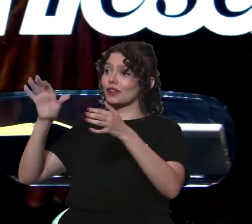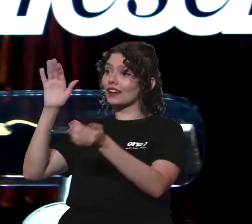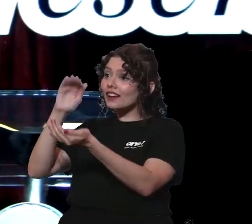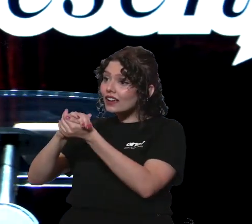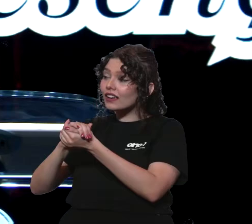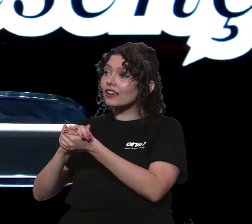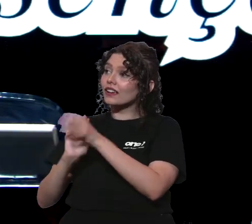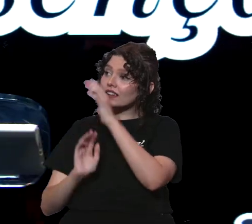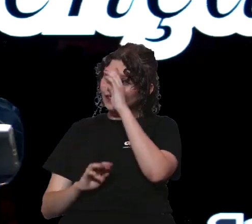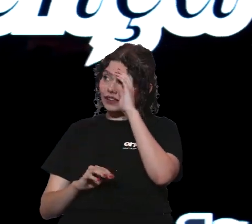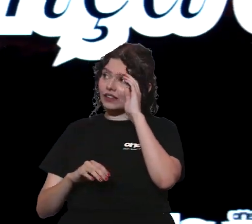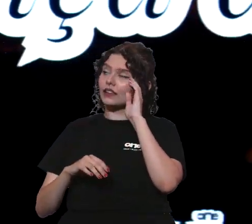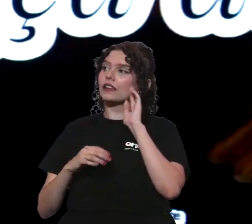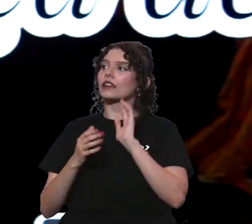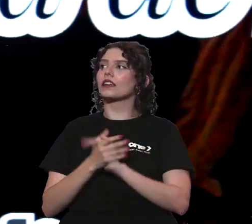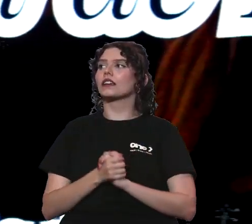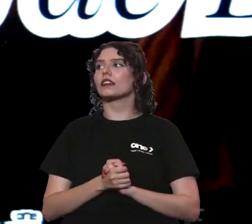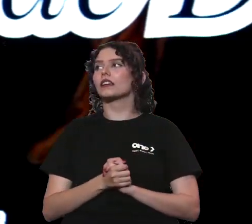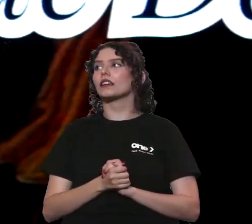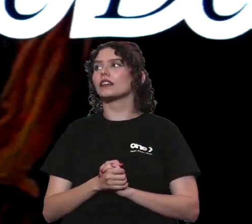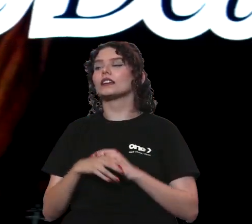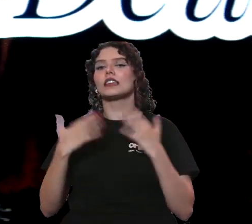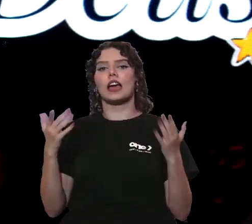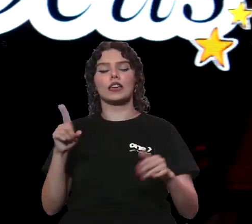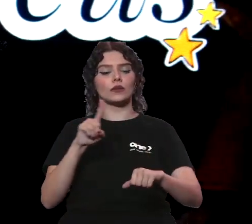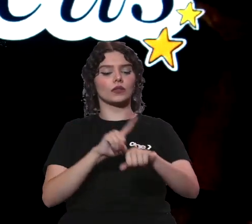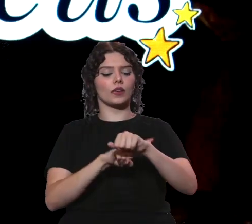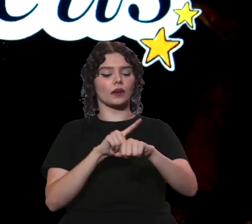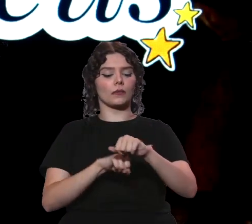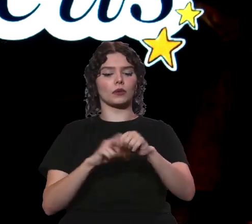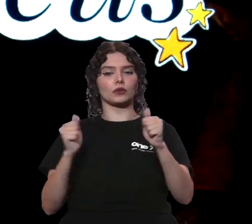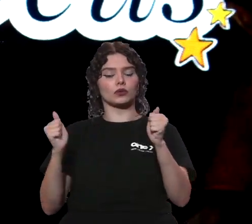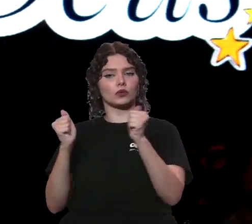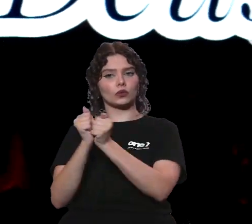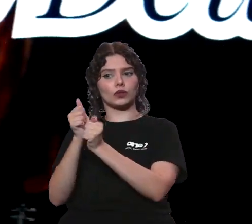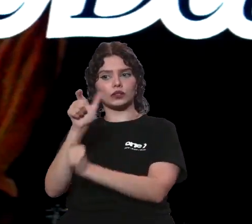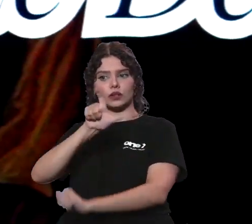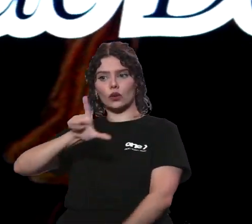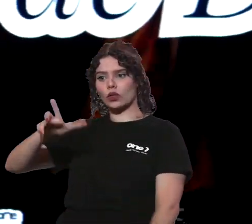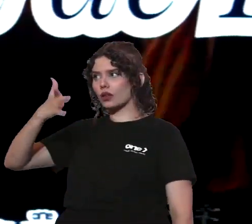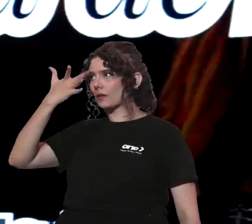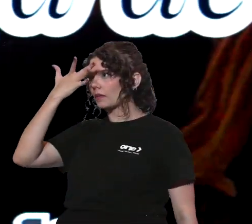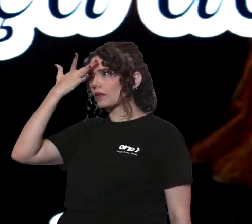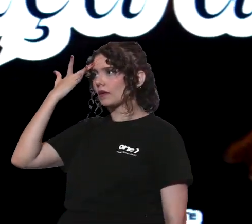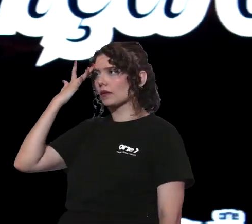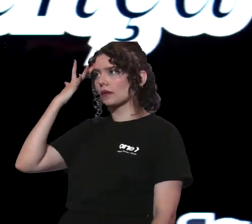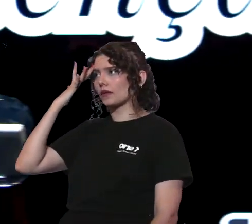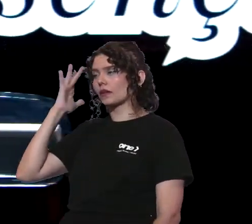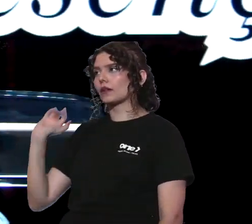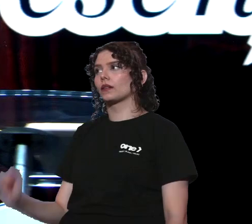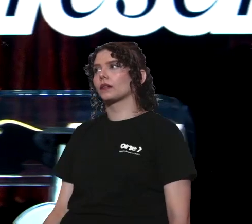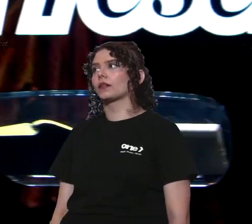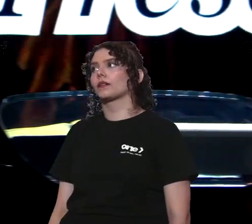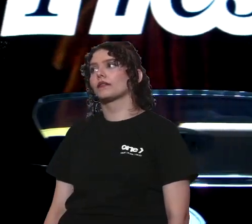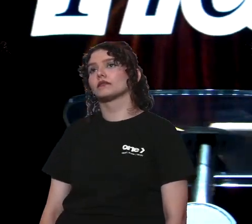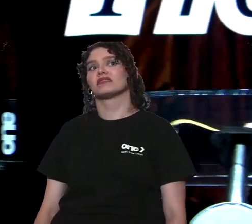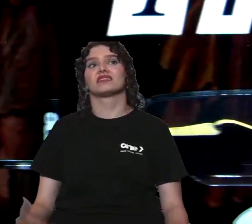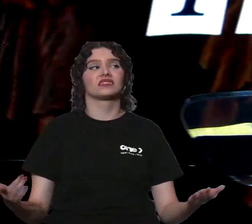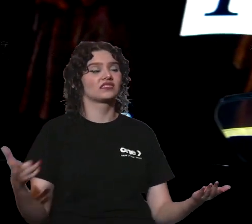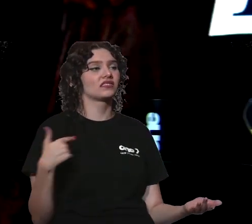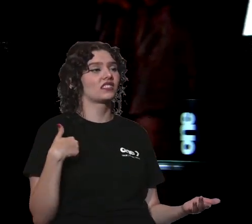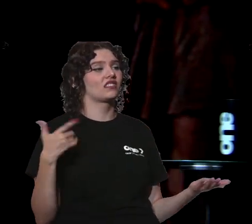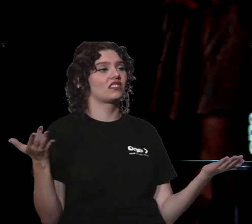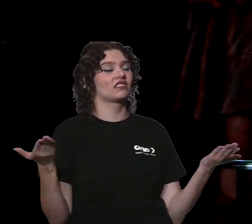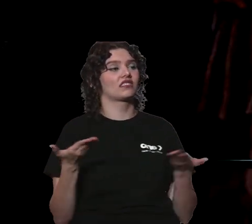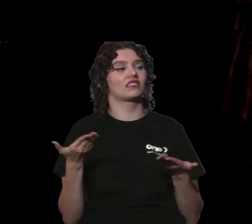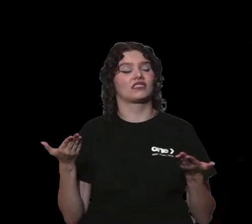E aí ela passa um longo tempo com esse cara e se coloca no lugar dela. Ele não entendeu. Bom, agora eu tenho um novo marido,